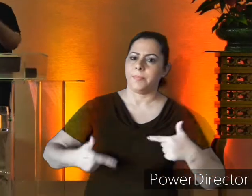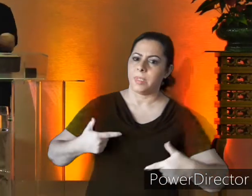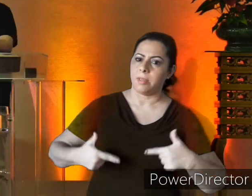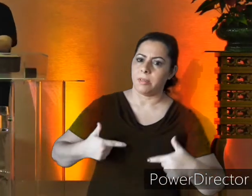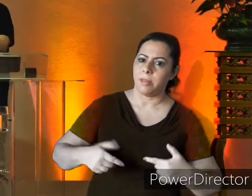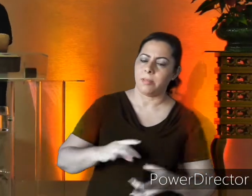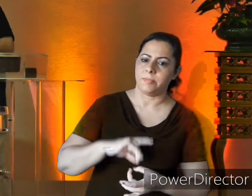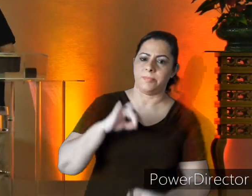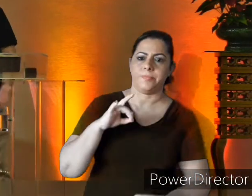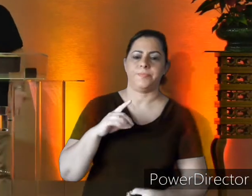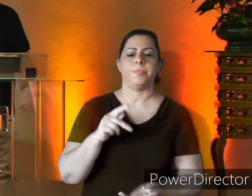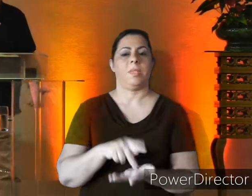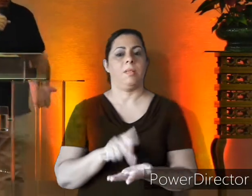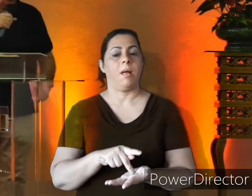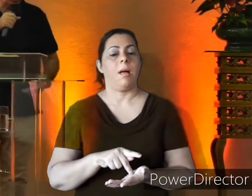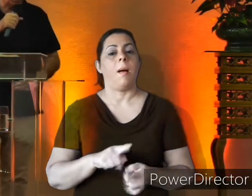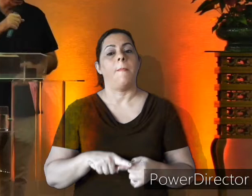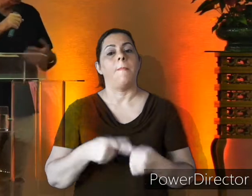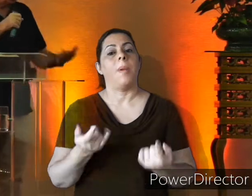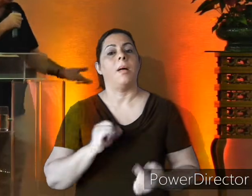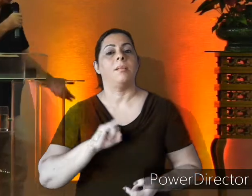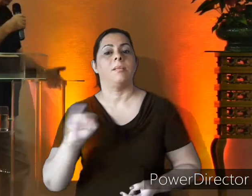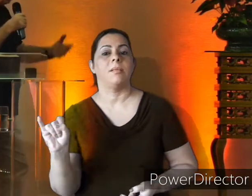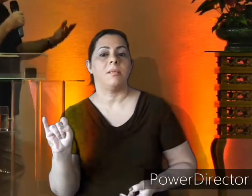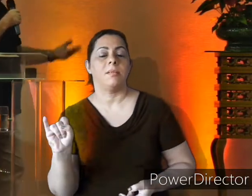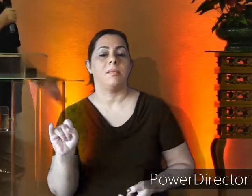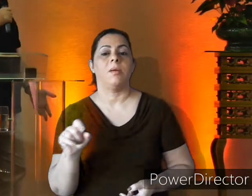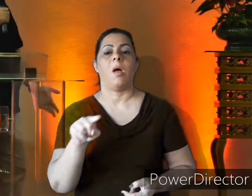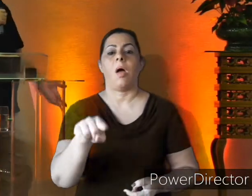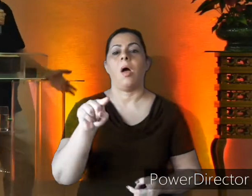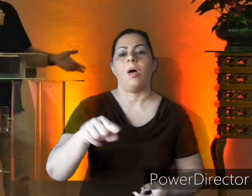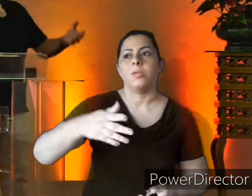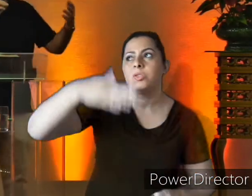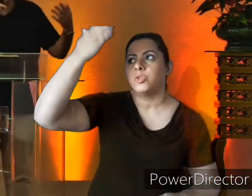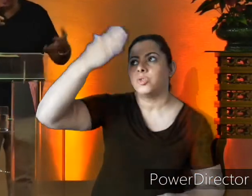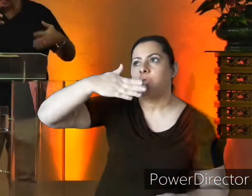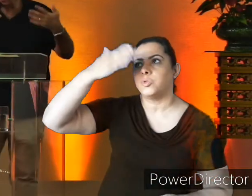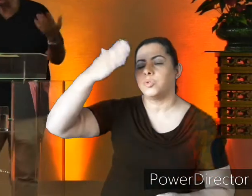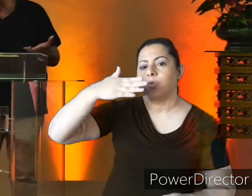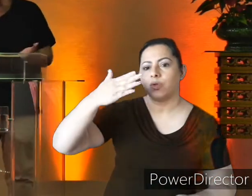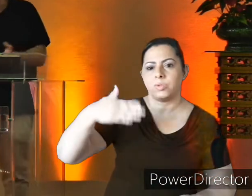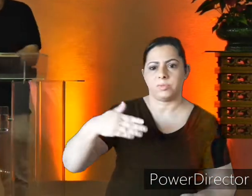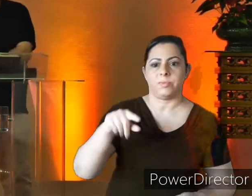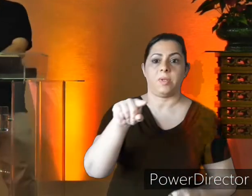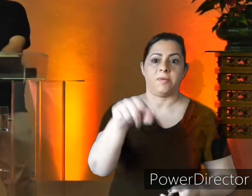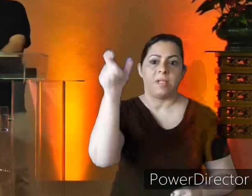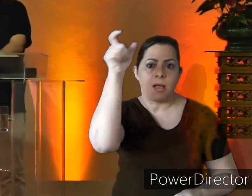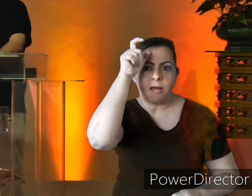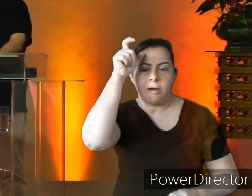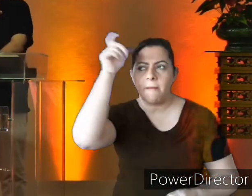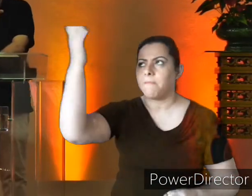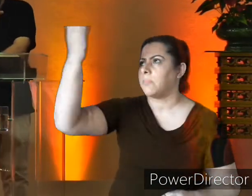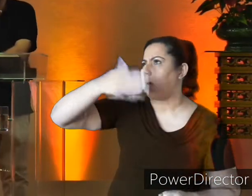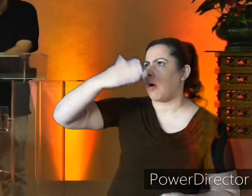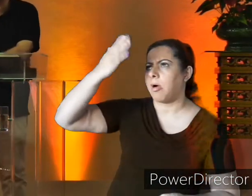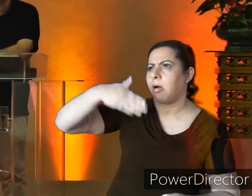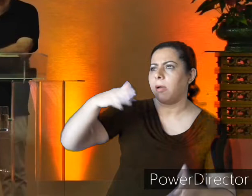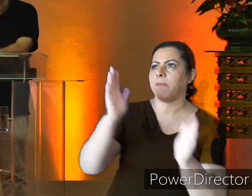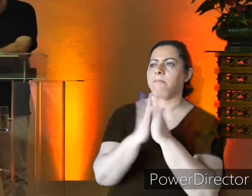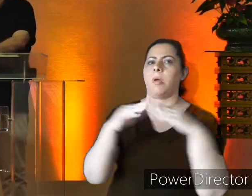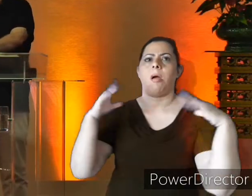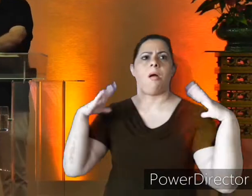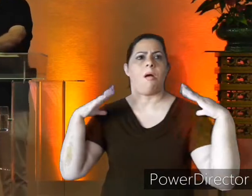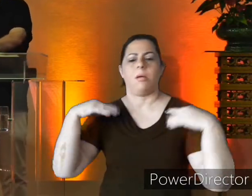não veja anjos, mesmo que você não veja demônios, espíritos malignos, eles existem. Talvez alguns